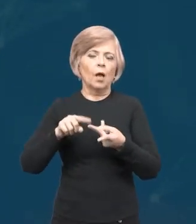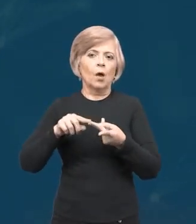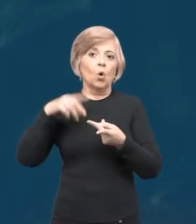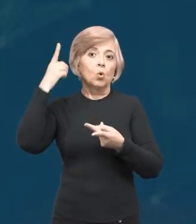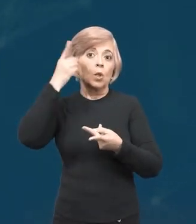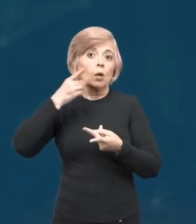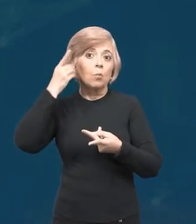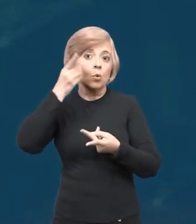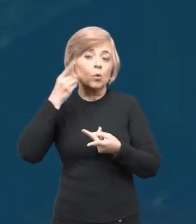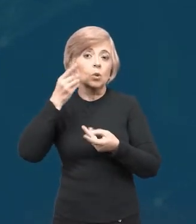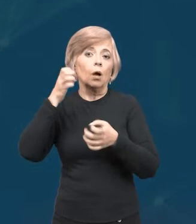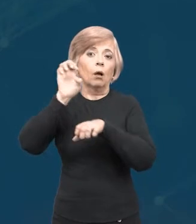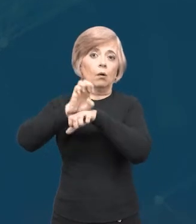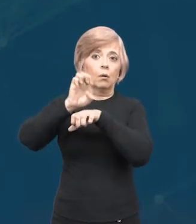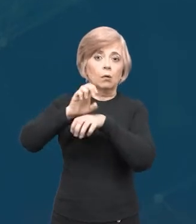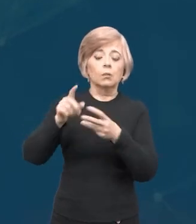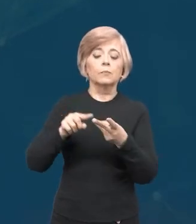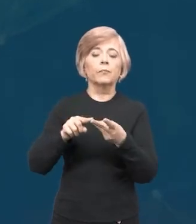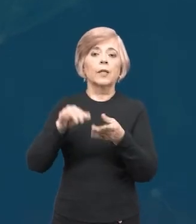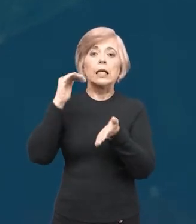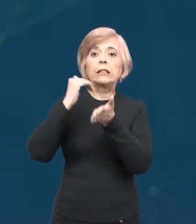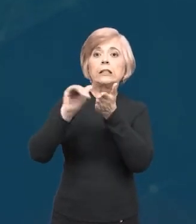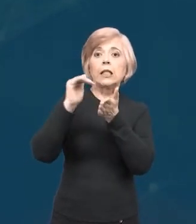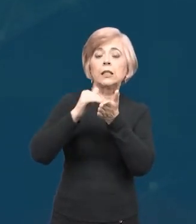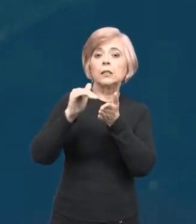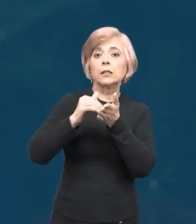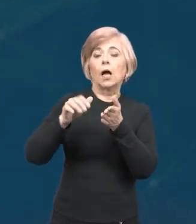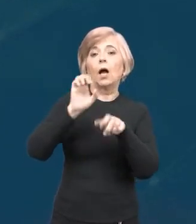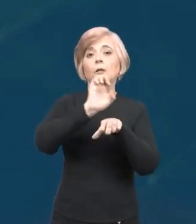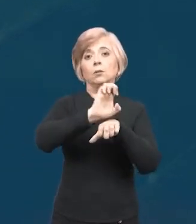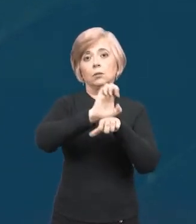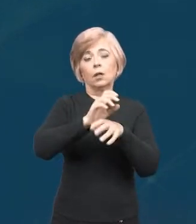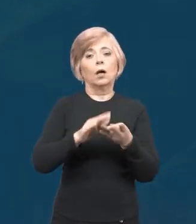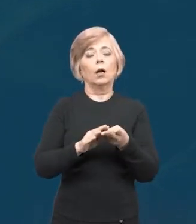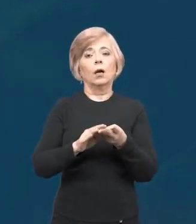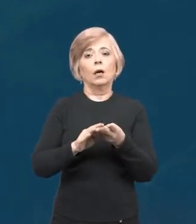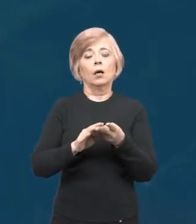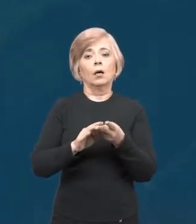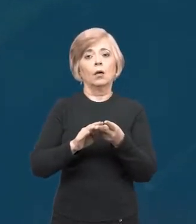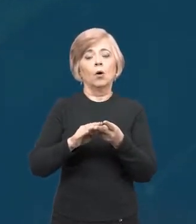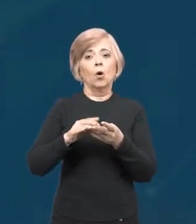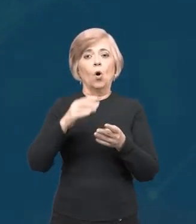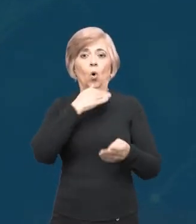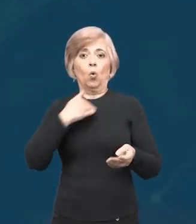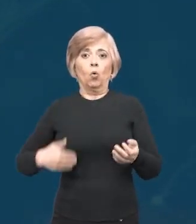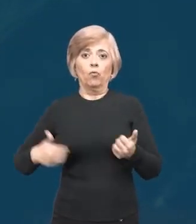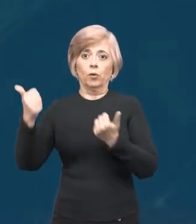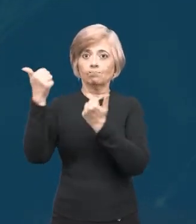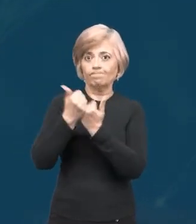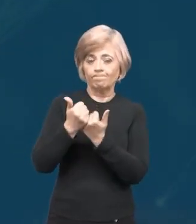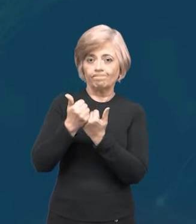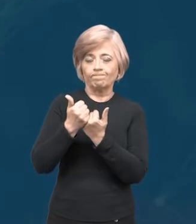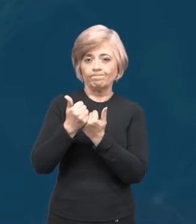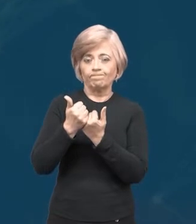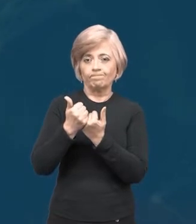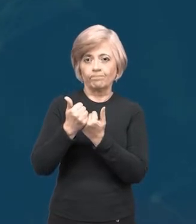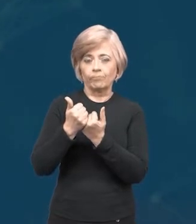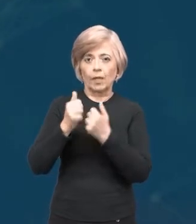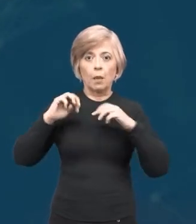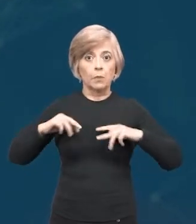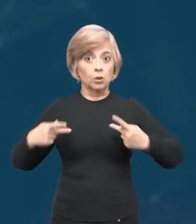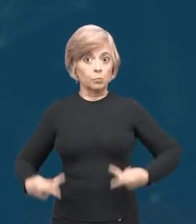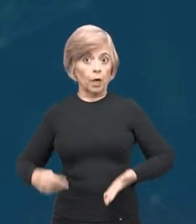deputados estaduais, secretários de Estado, o vice-governador, membros do Ministério